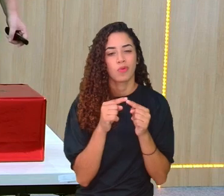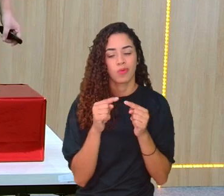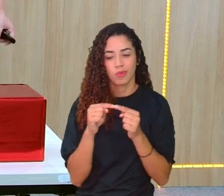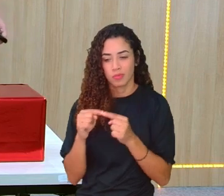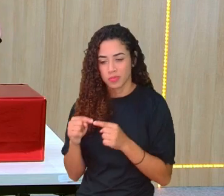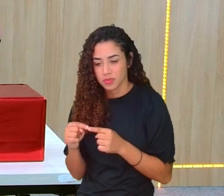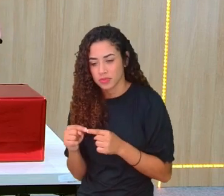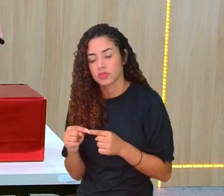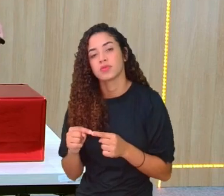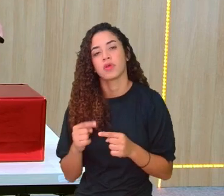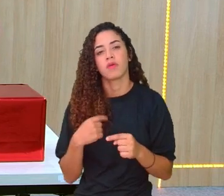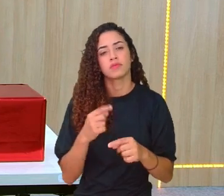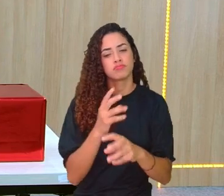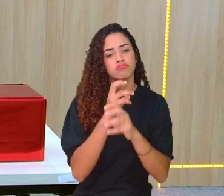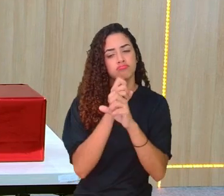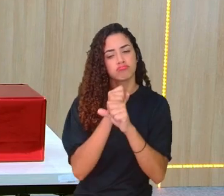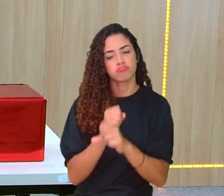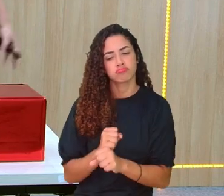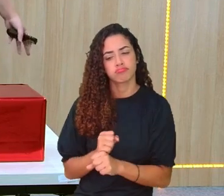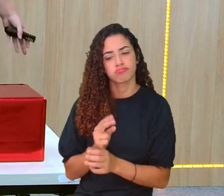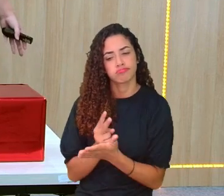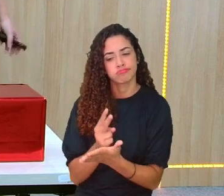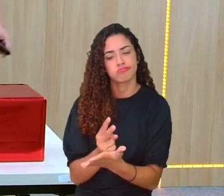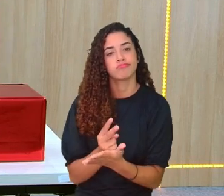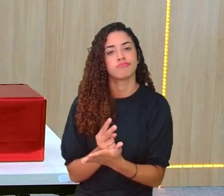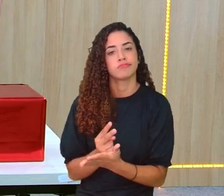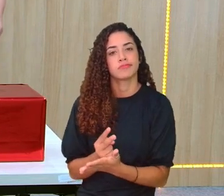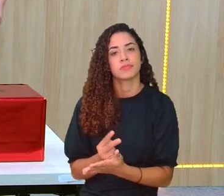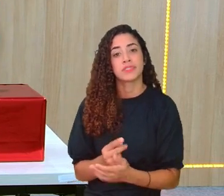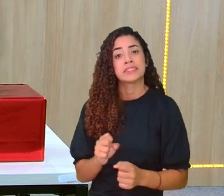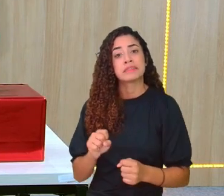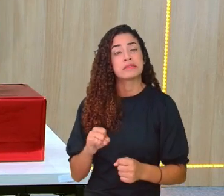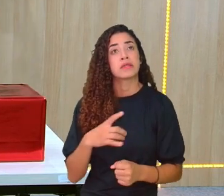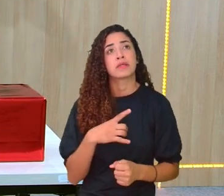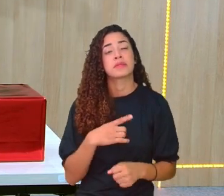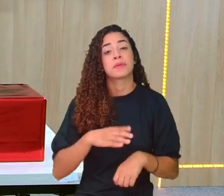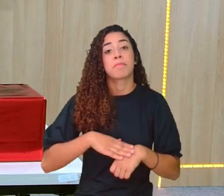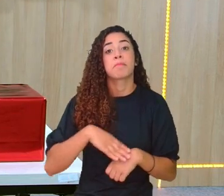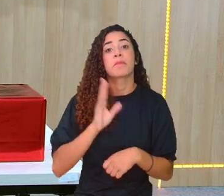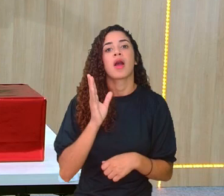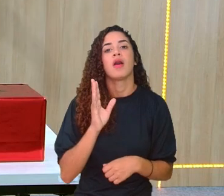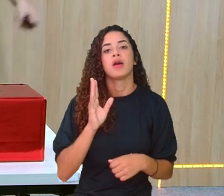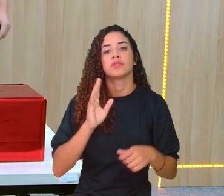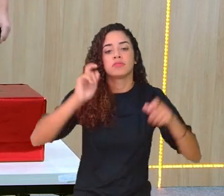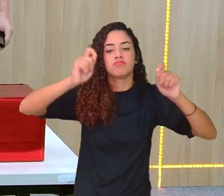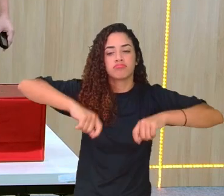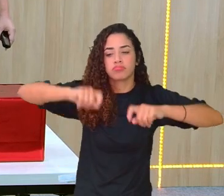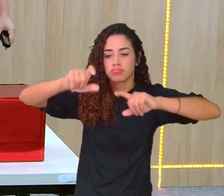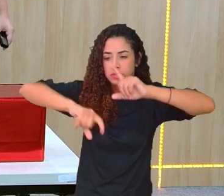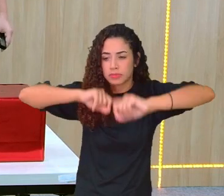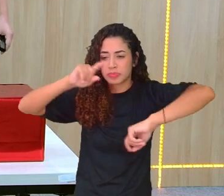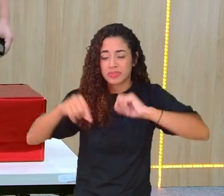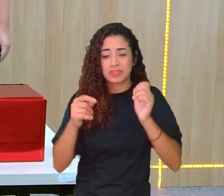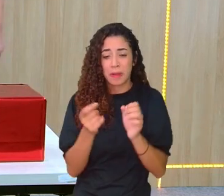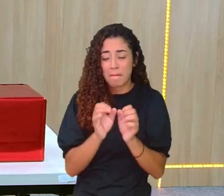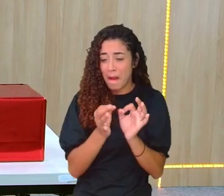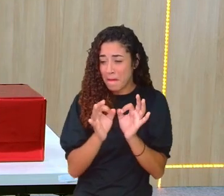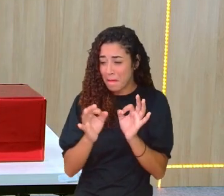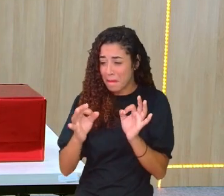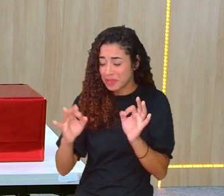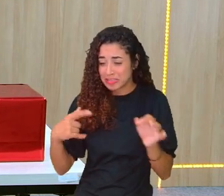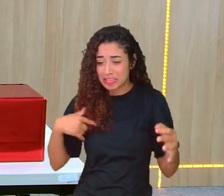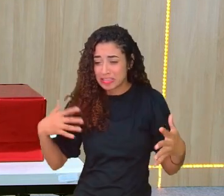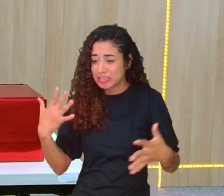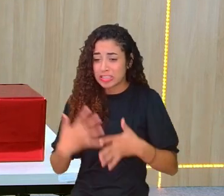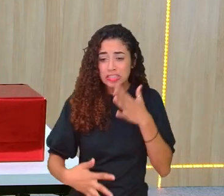ficar somando o tempo todo, e se eu tivesse mais possibilidades? Aí ia ser uma soma enorme, eu posso me atrapalhar e errar.